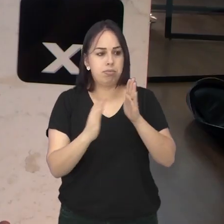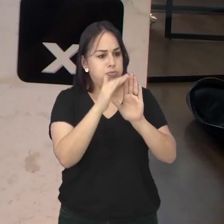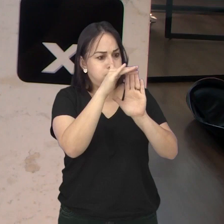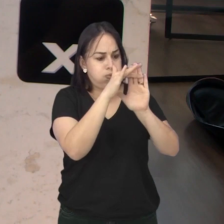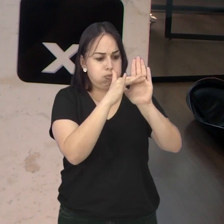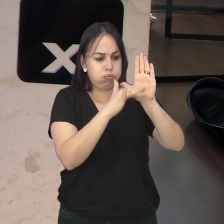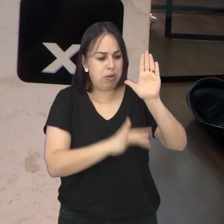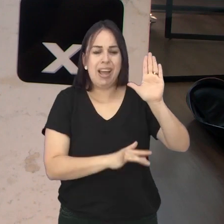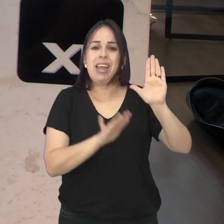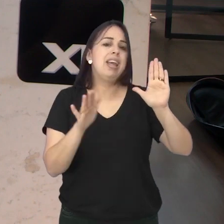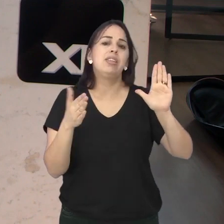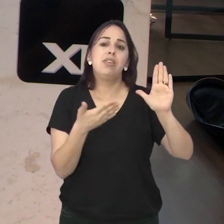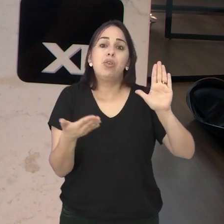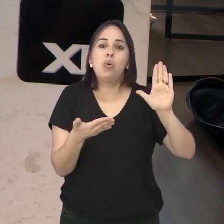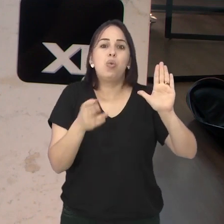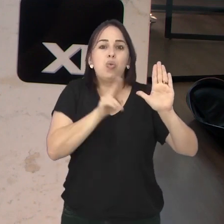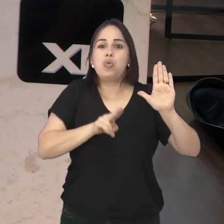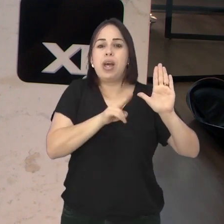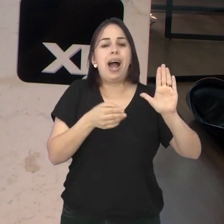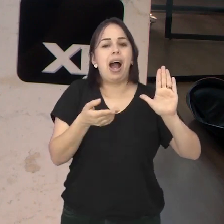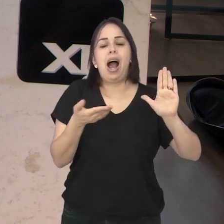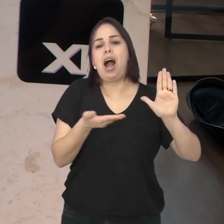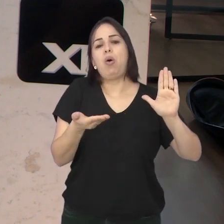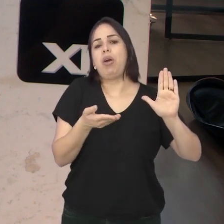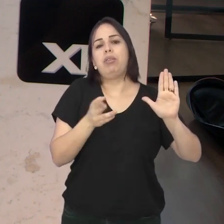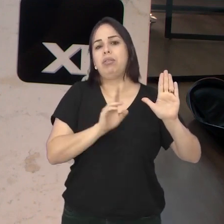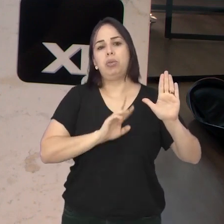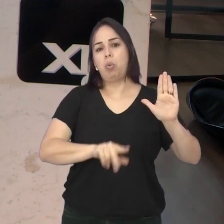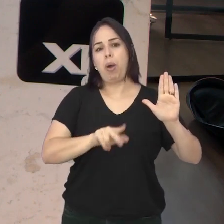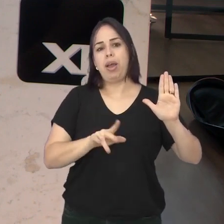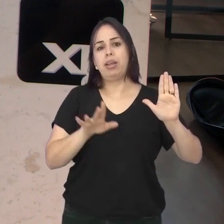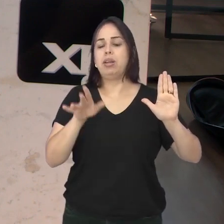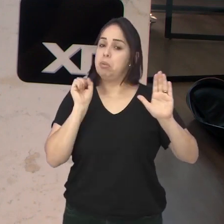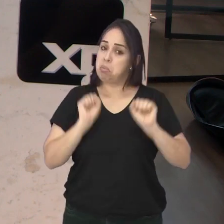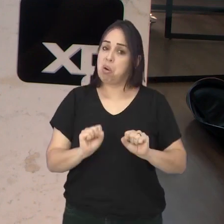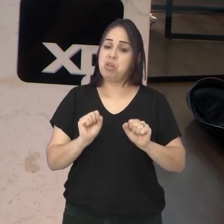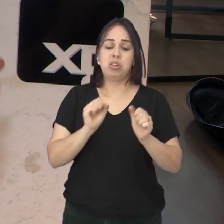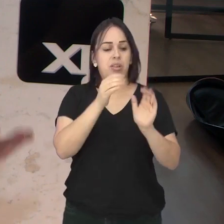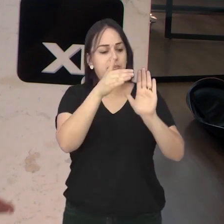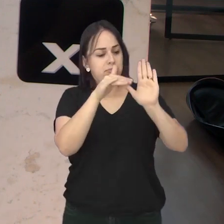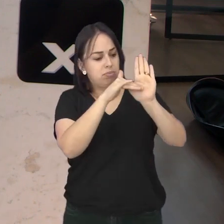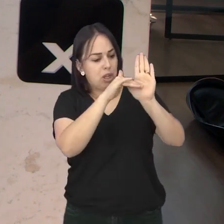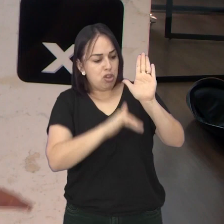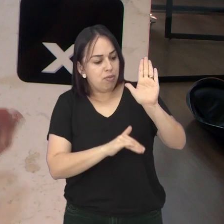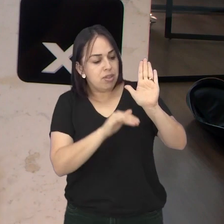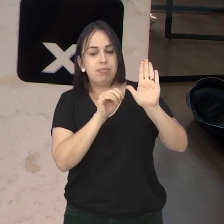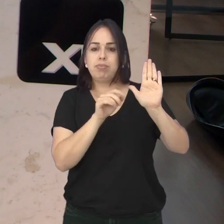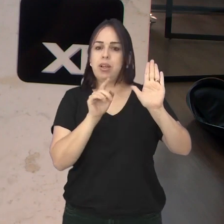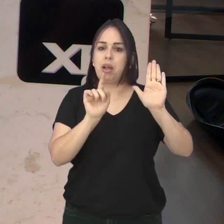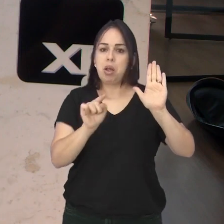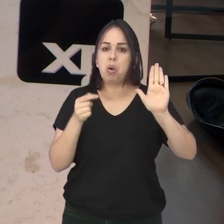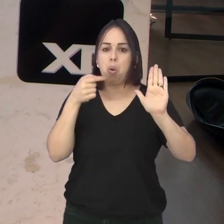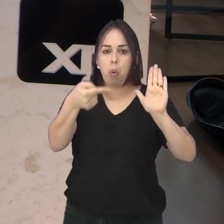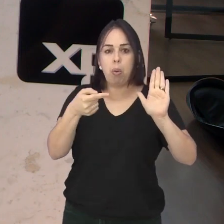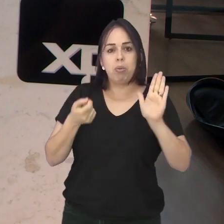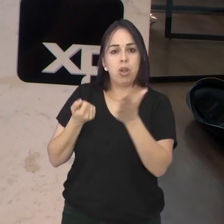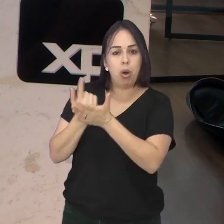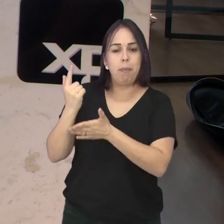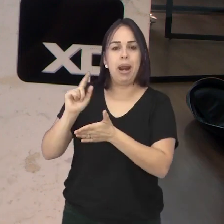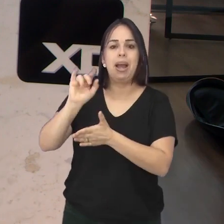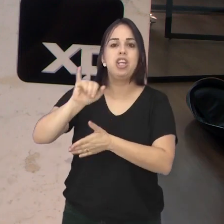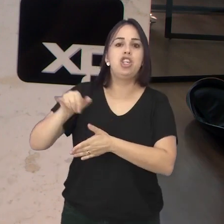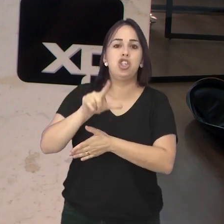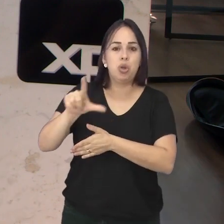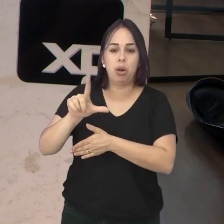um único item que não é usado, e aí você pode optar em fracionar, comprar metade agora, deixar o restante para o segundo